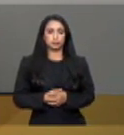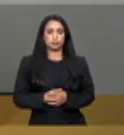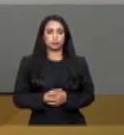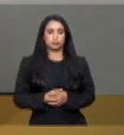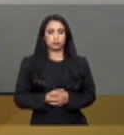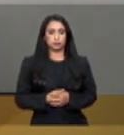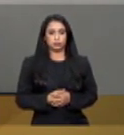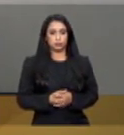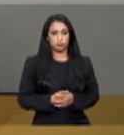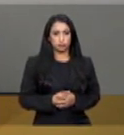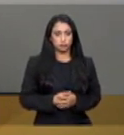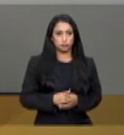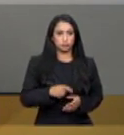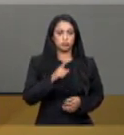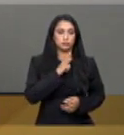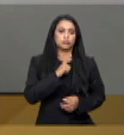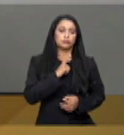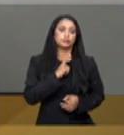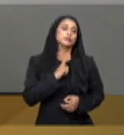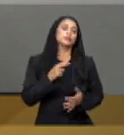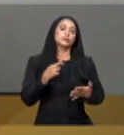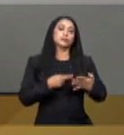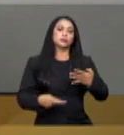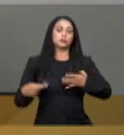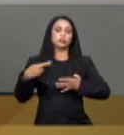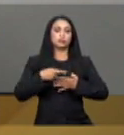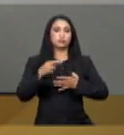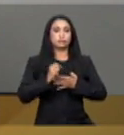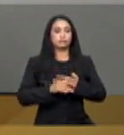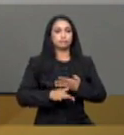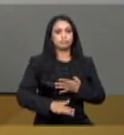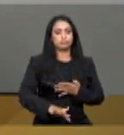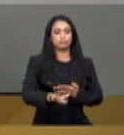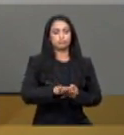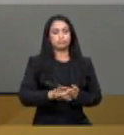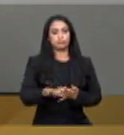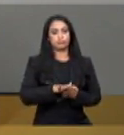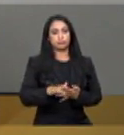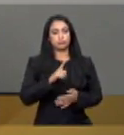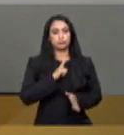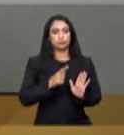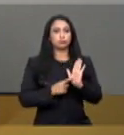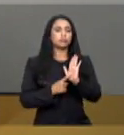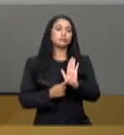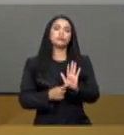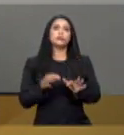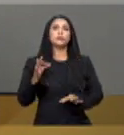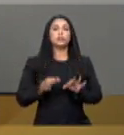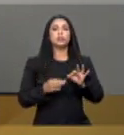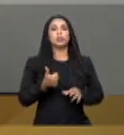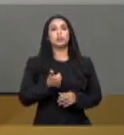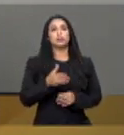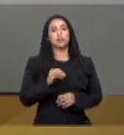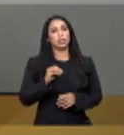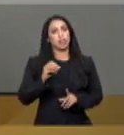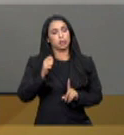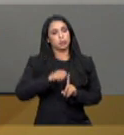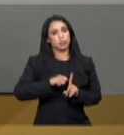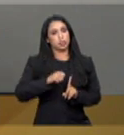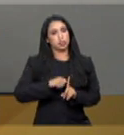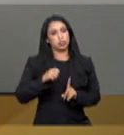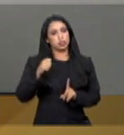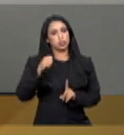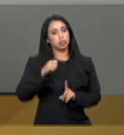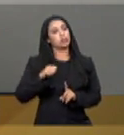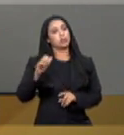em decorrência da ausência de repercussão geral no recurso anterior, noticia-se o julgamento em 10 de agosto do ano pretérito